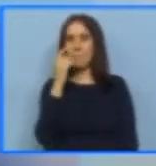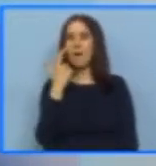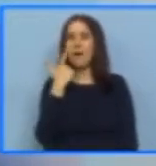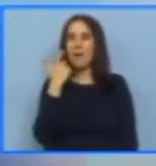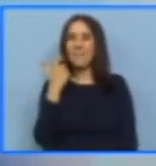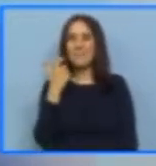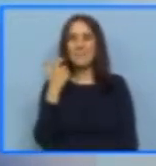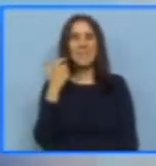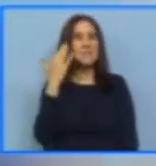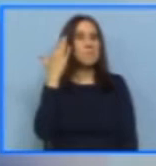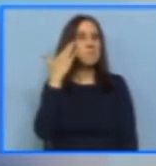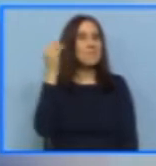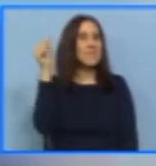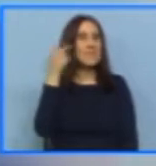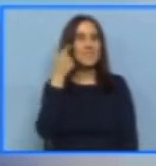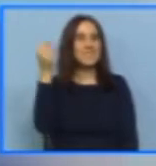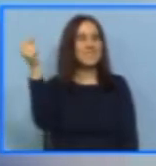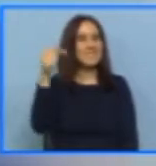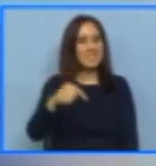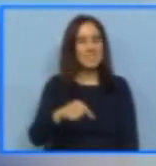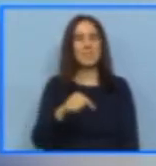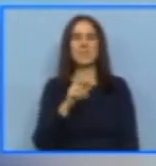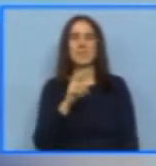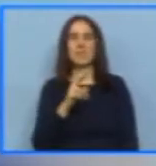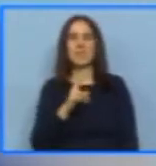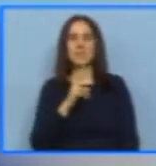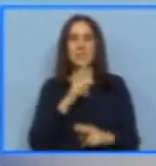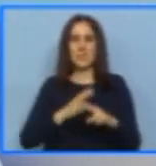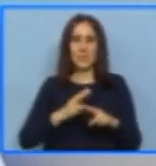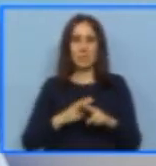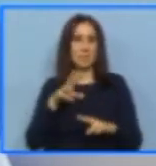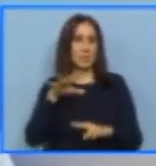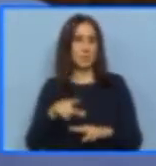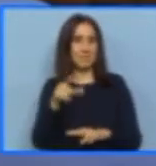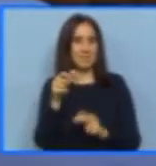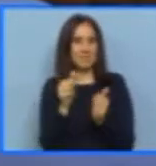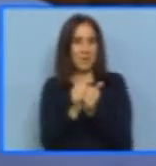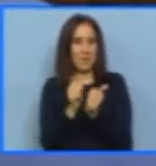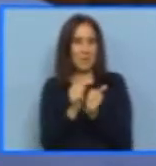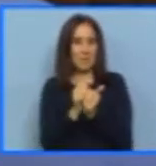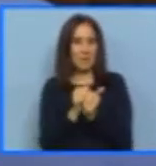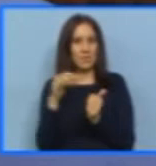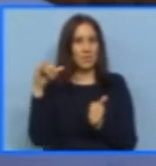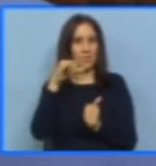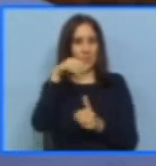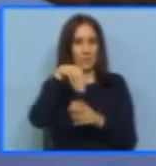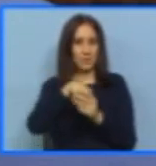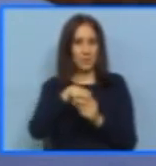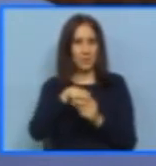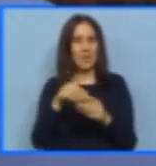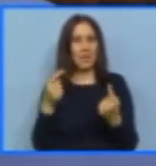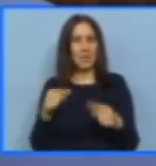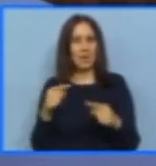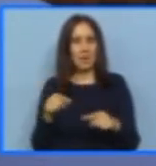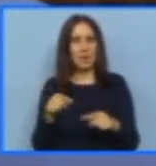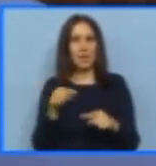a viajar de Roma para Lisboa, onde acompanhas precisamente esse voo, integras esse voo. Seria